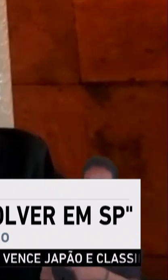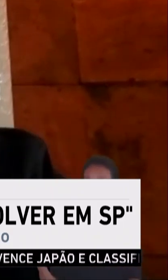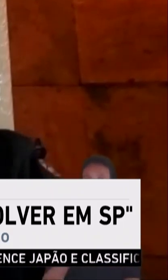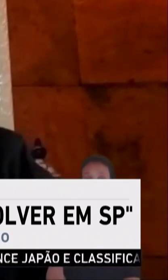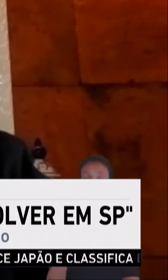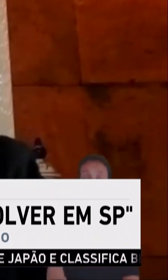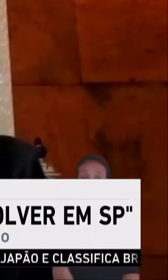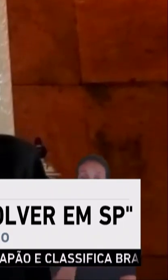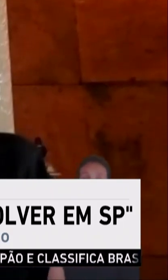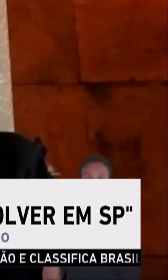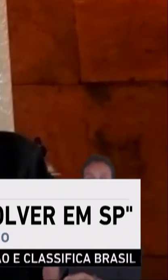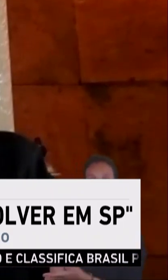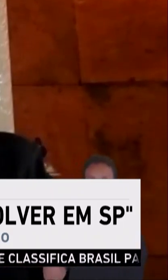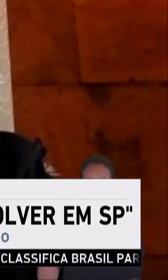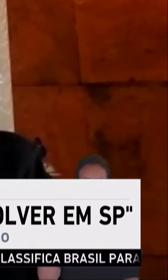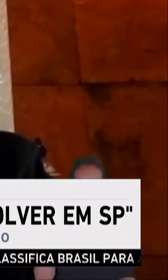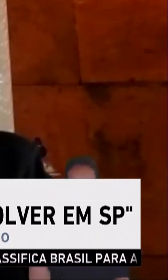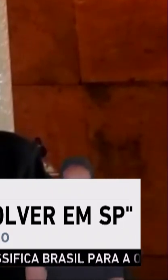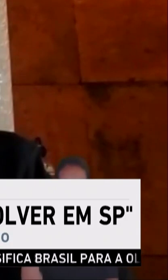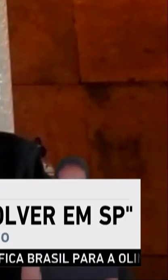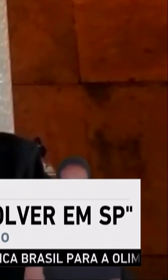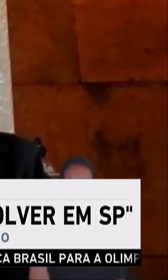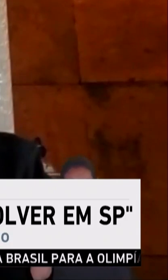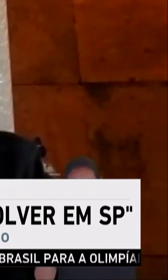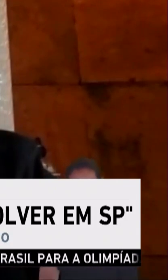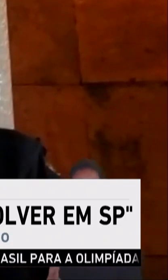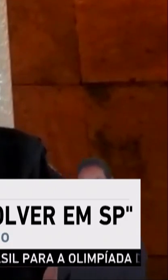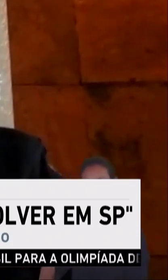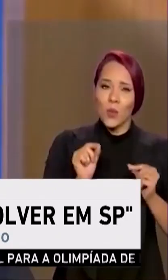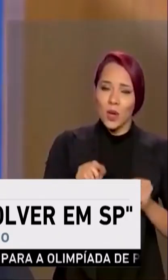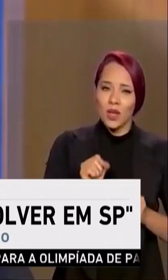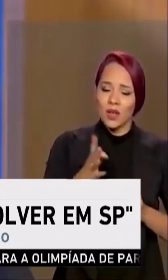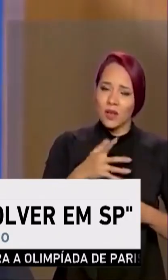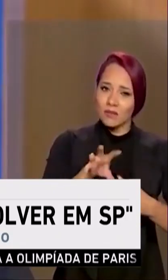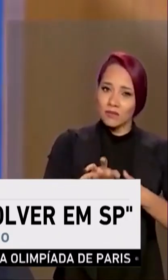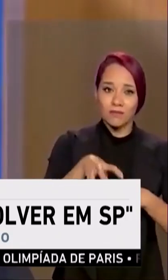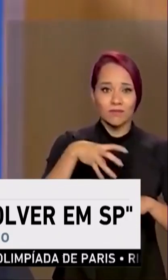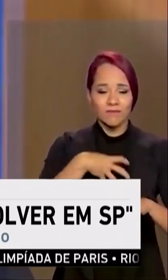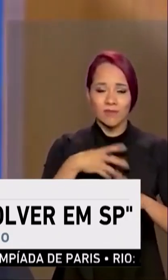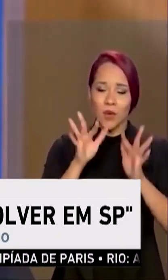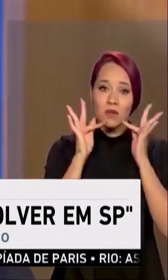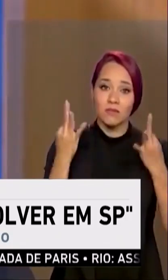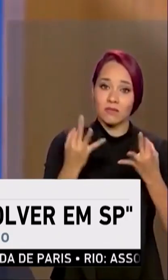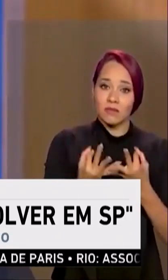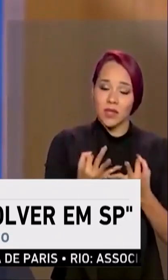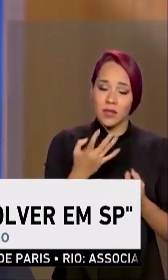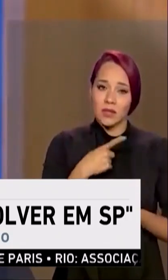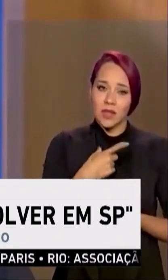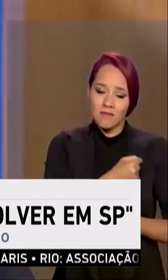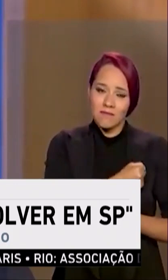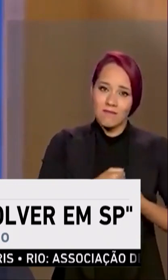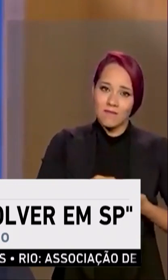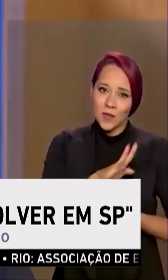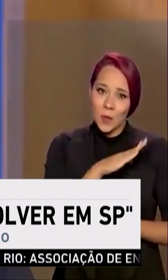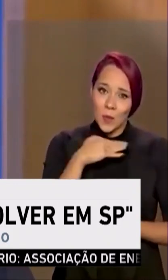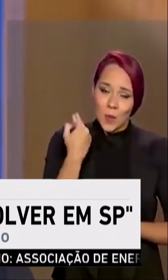bastante afinados para o futuro da nossa nação. Por estar inelegível até 2030 por decisão